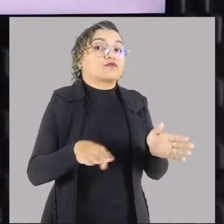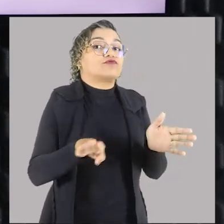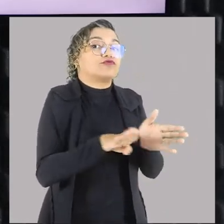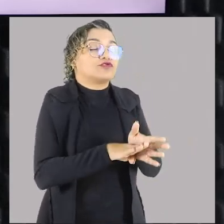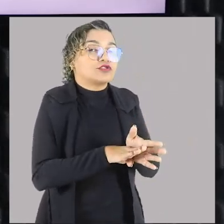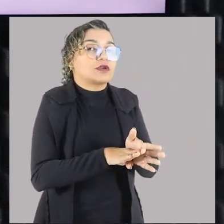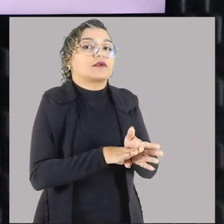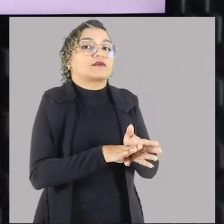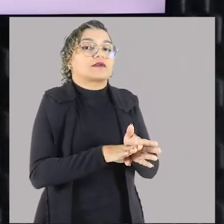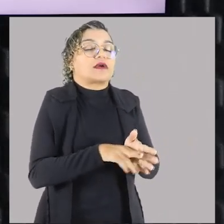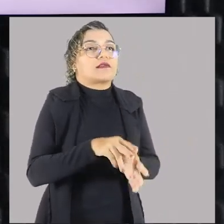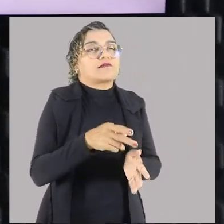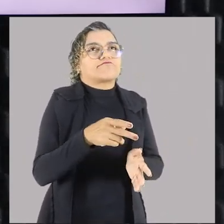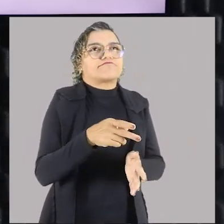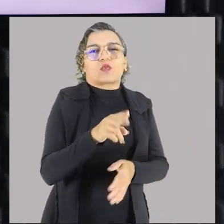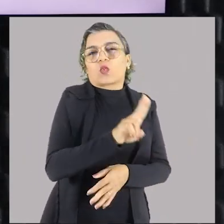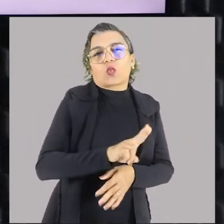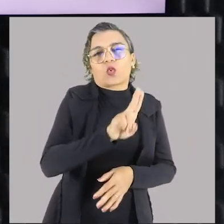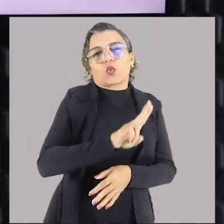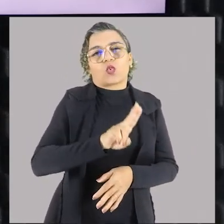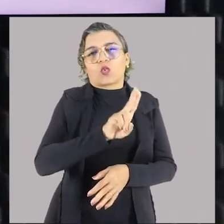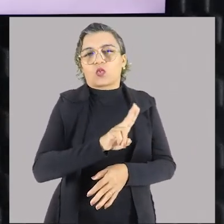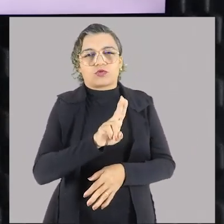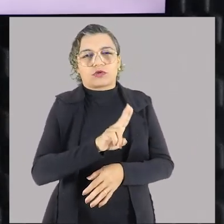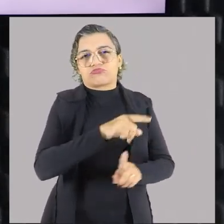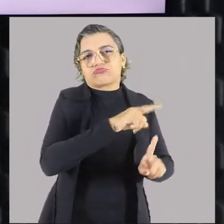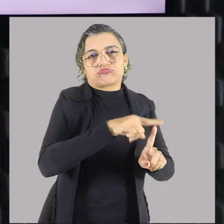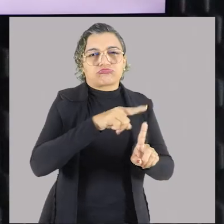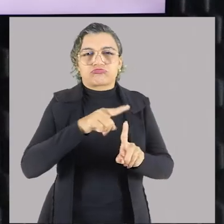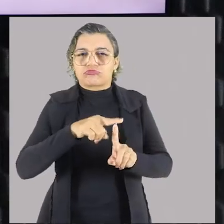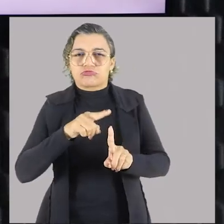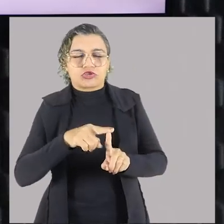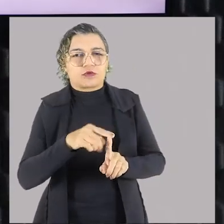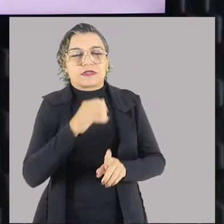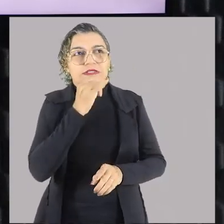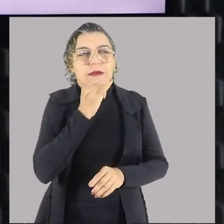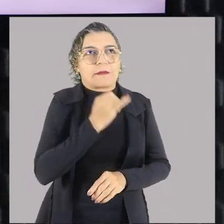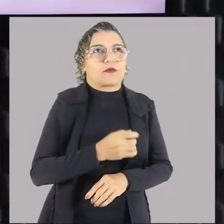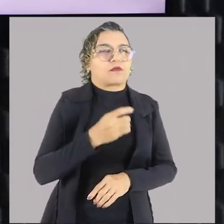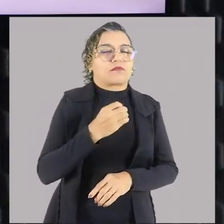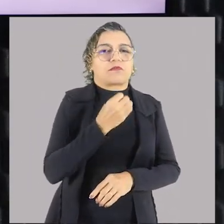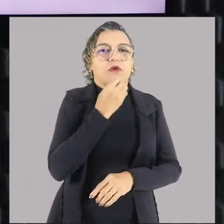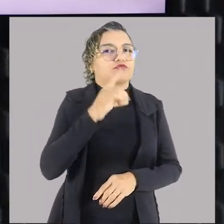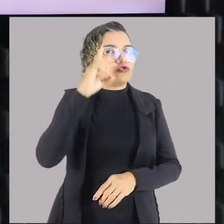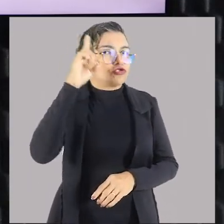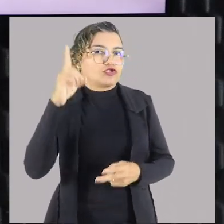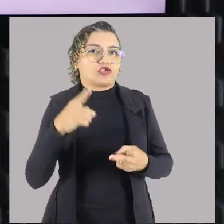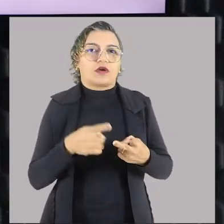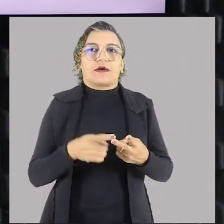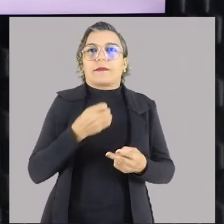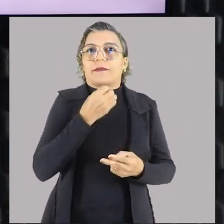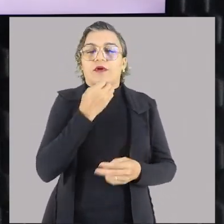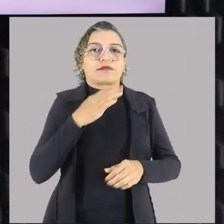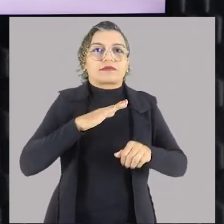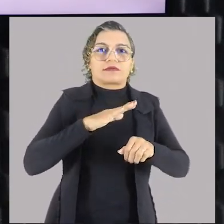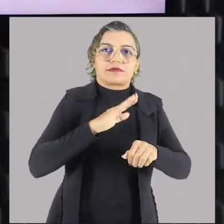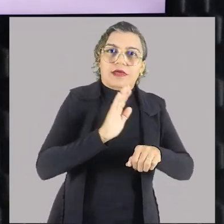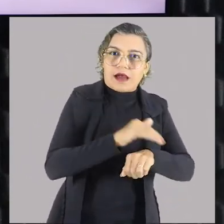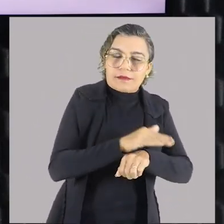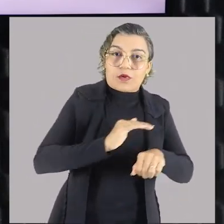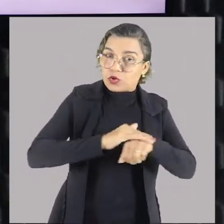good afternoon, good evening, dependendo do seu horário. Bom dia, boa tarde, boa noite. Se você